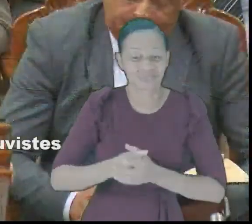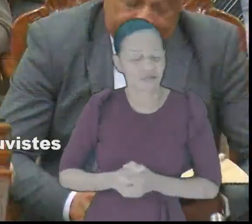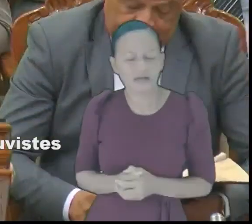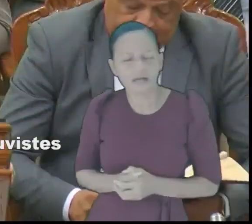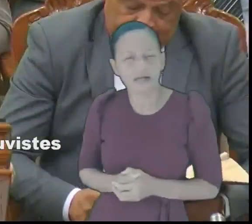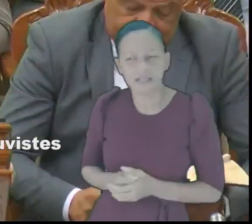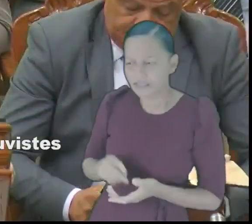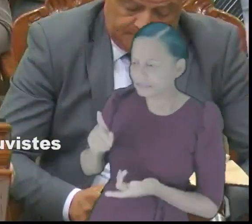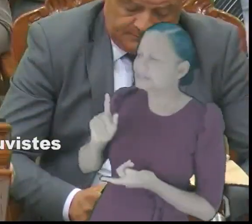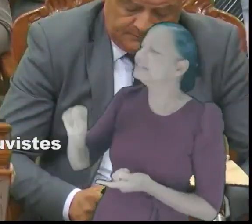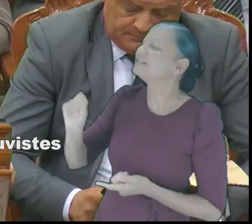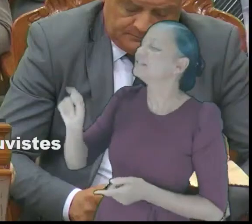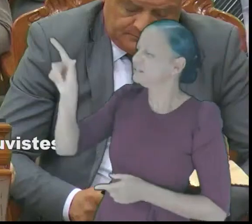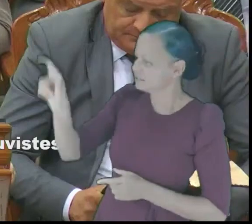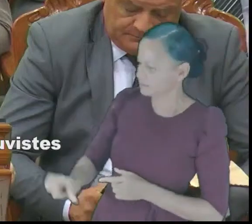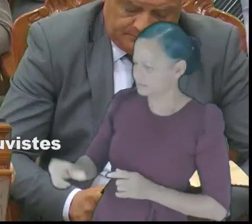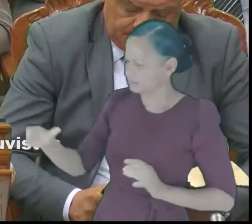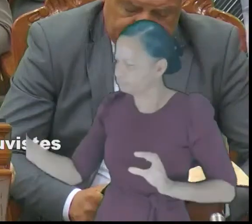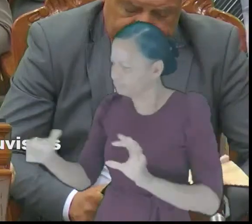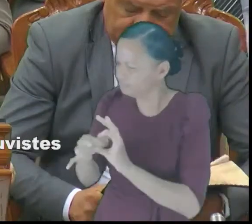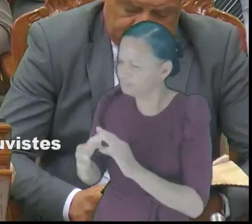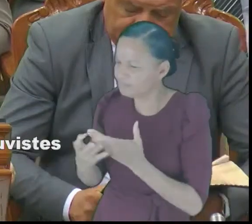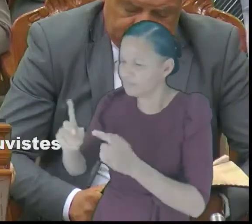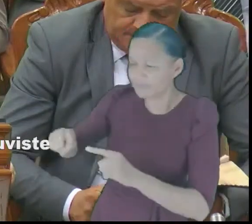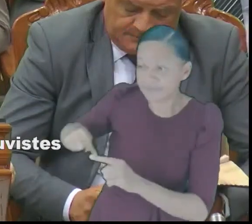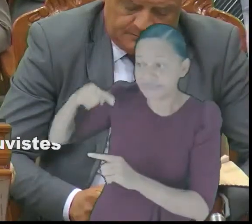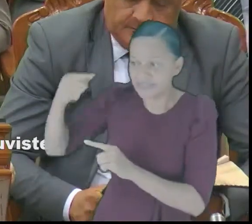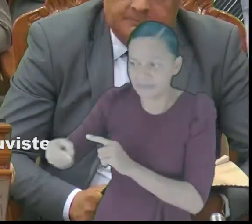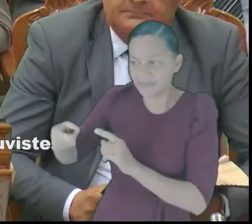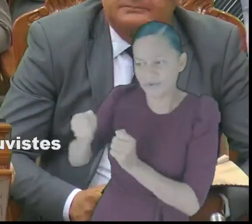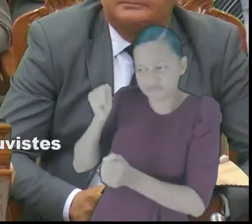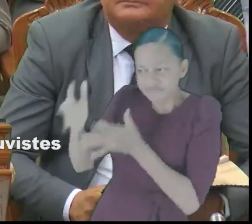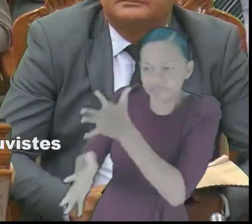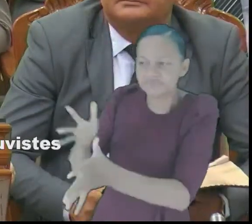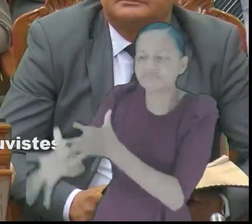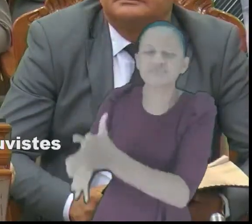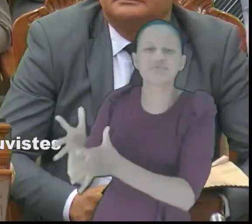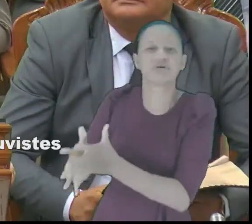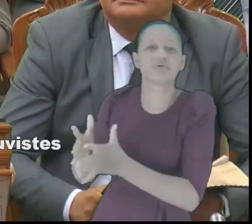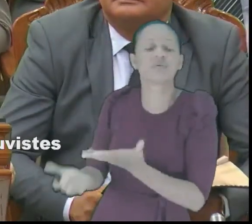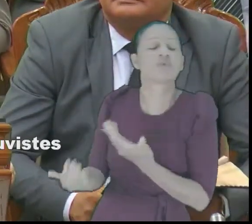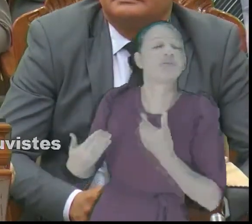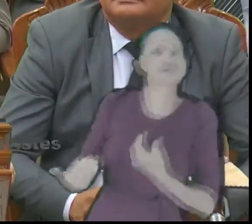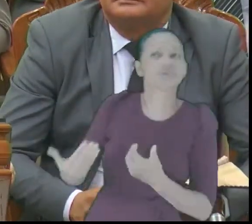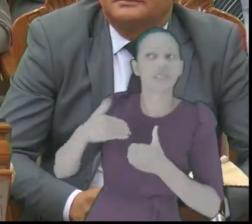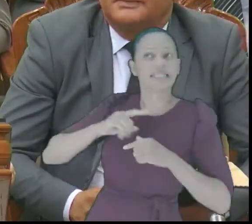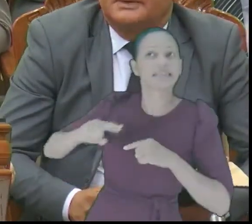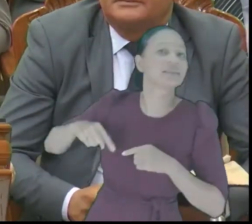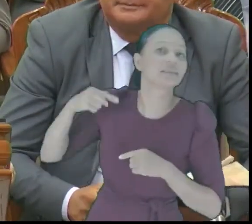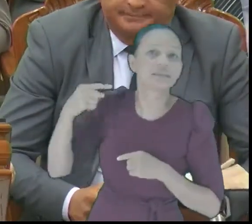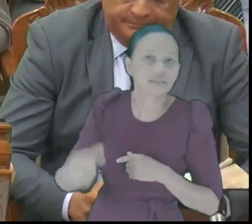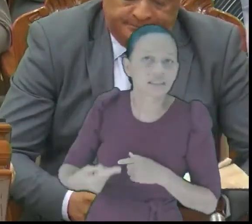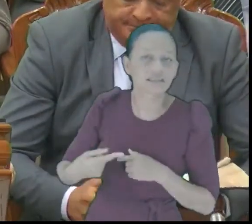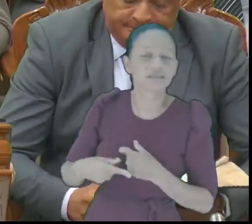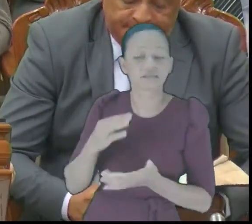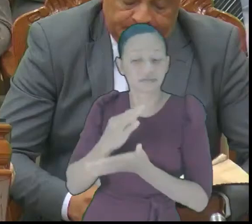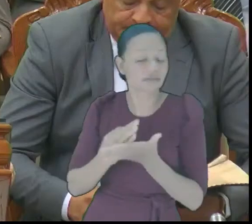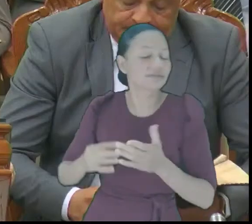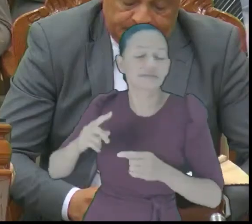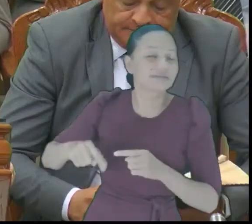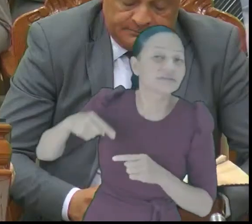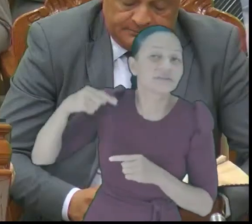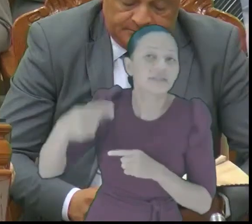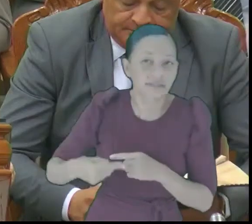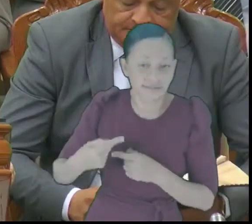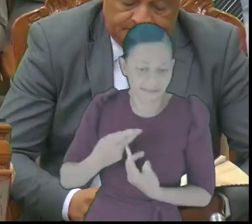quem também vós estáis, depois que ouvistes o quê? Quando é que o Espírito Santo vem para a vida da gente? É depois de quê? Esse texto diz, é depois de quê?